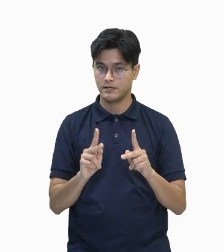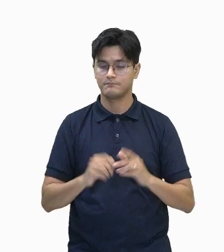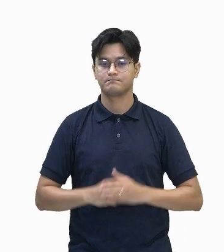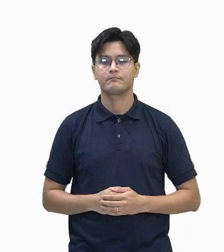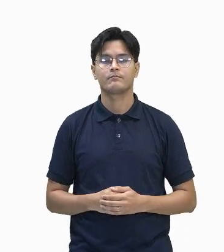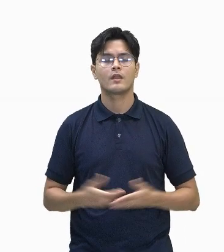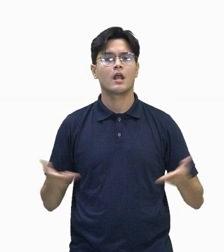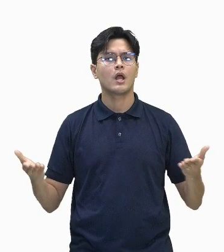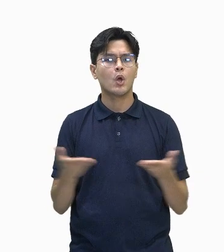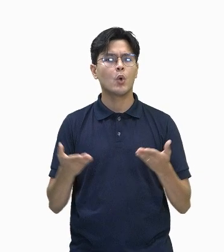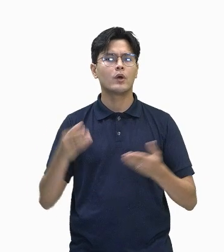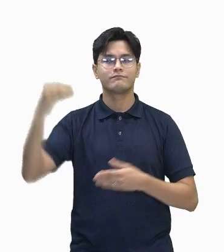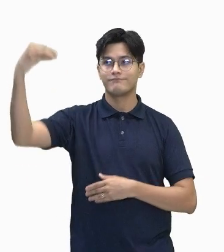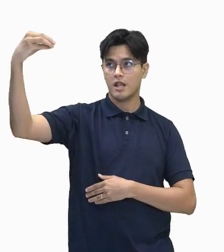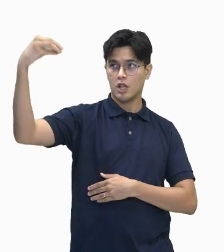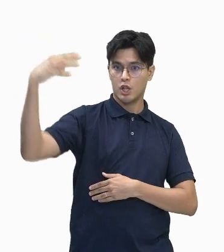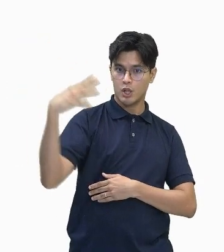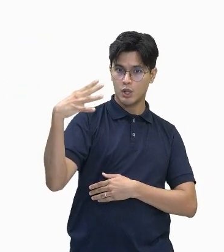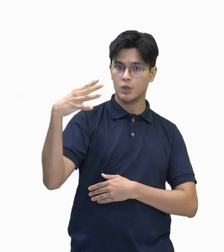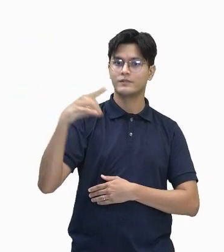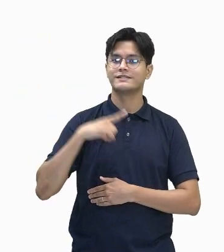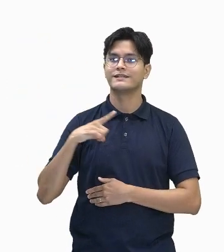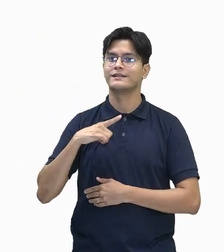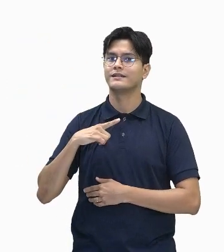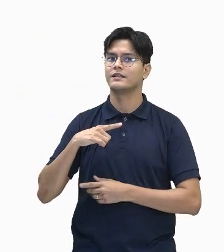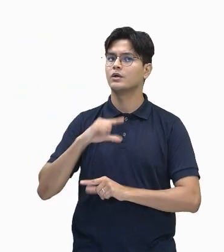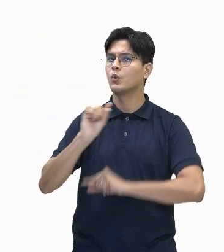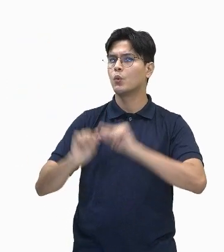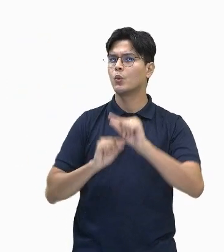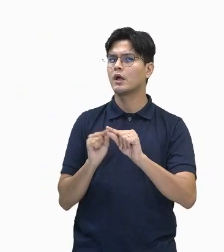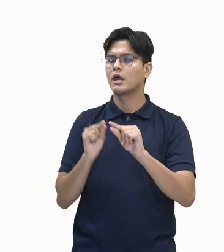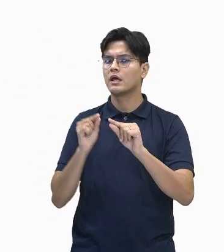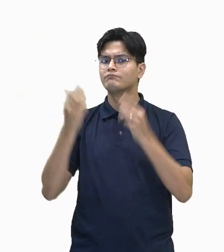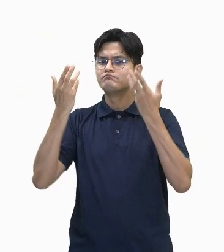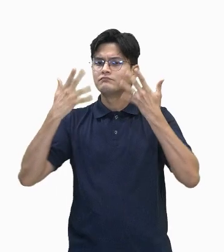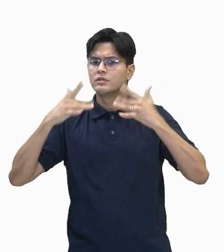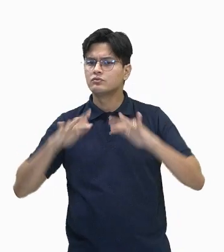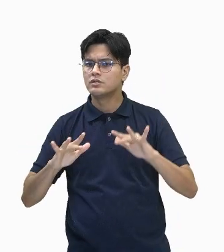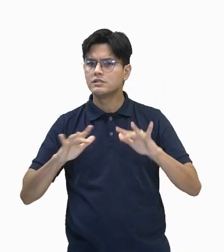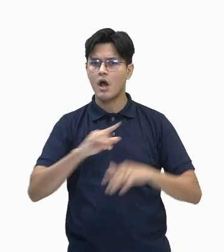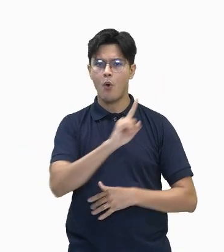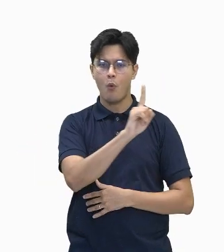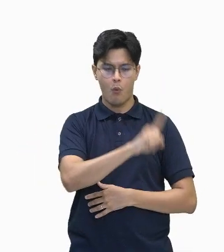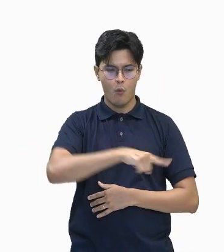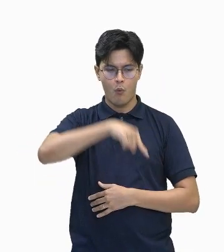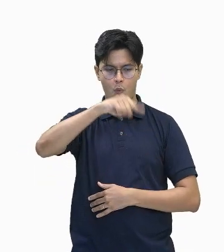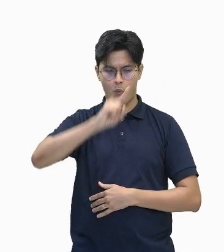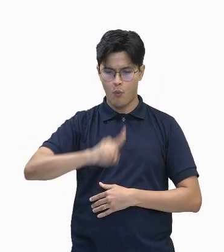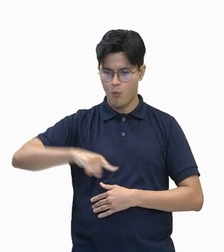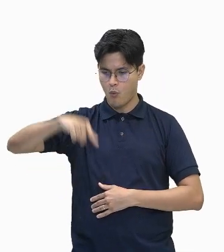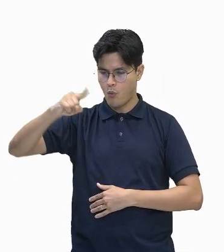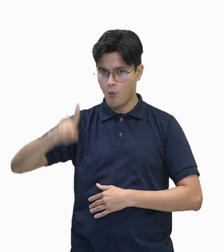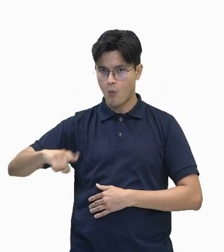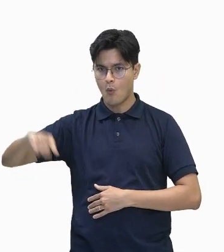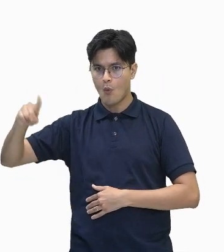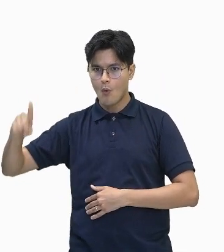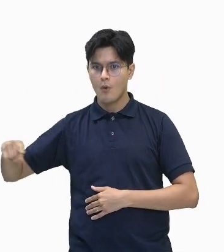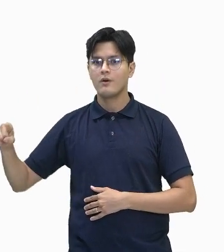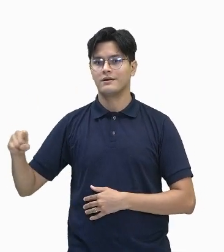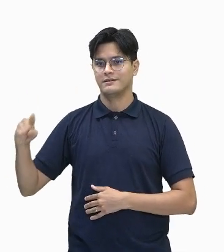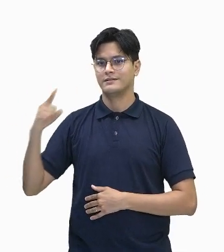própria luz ela tem uma natureza ondulatória, porque pode ser descrita como uma